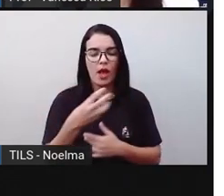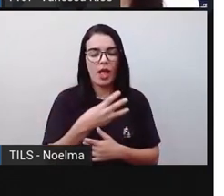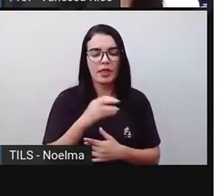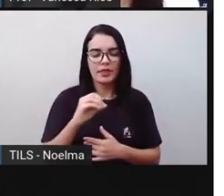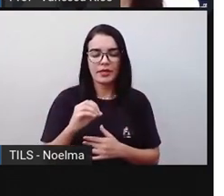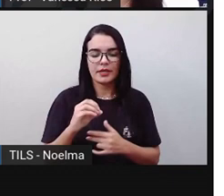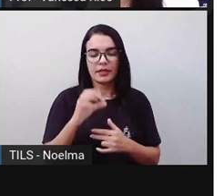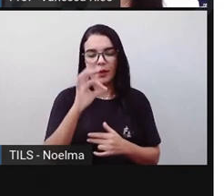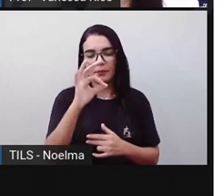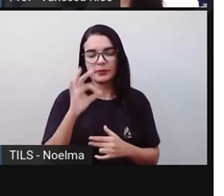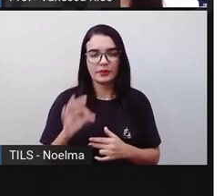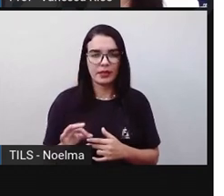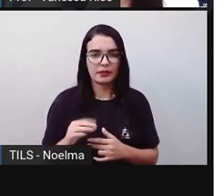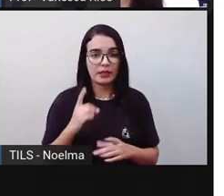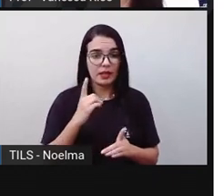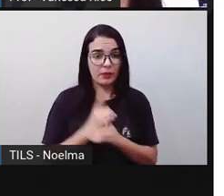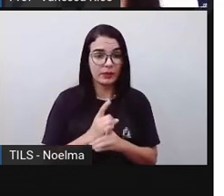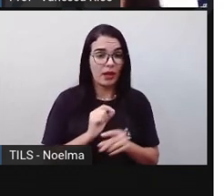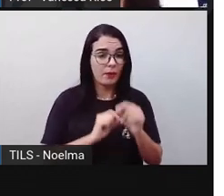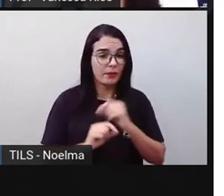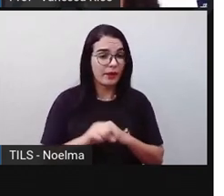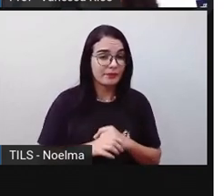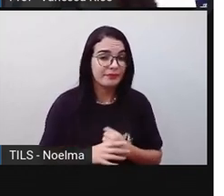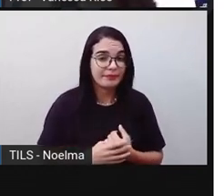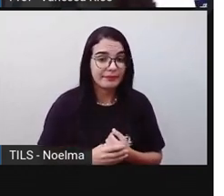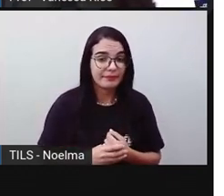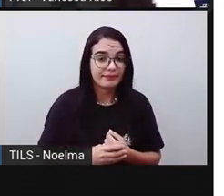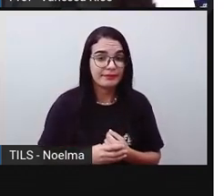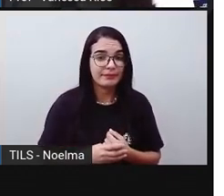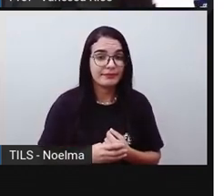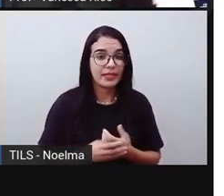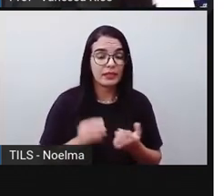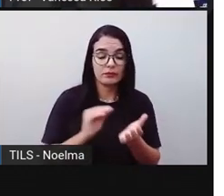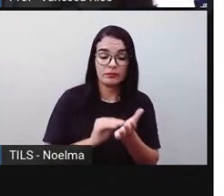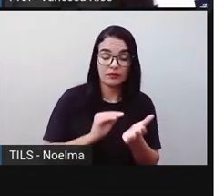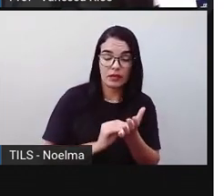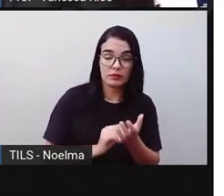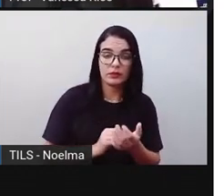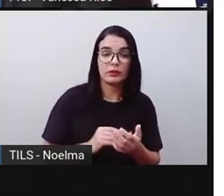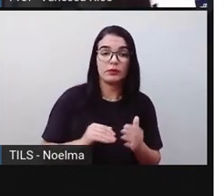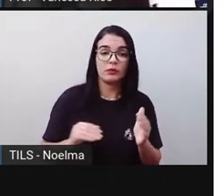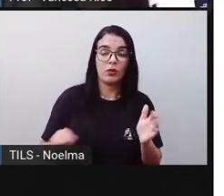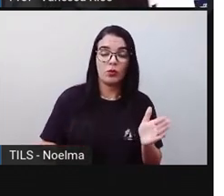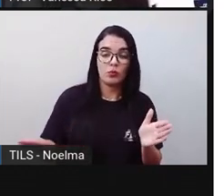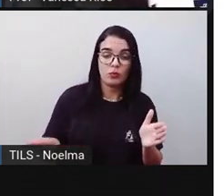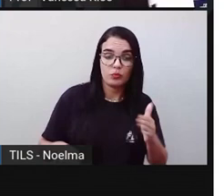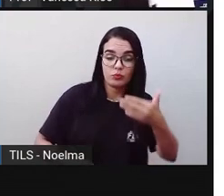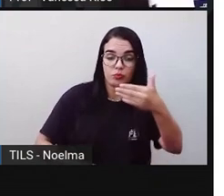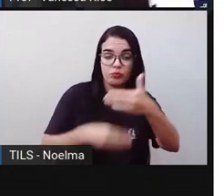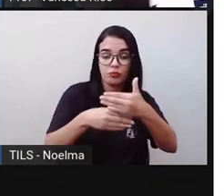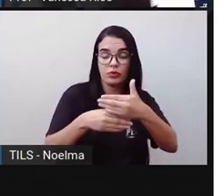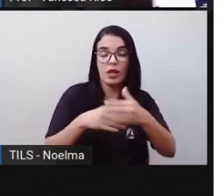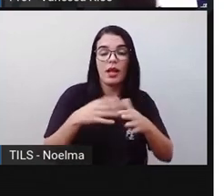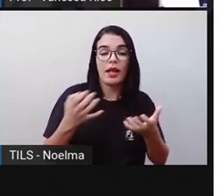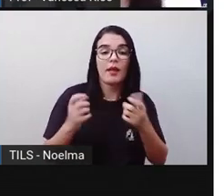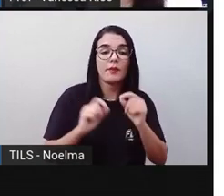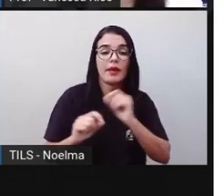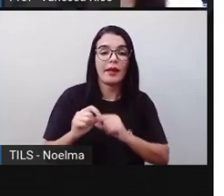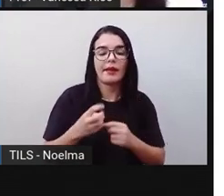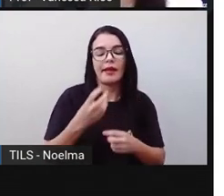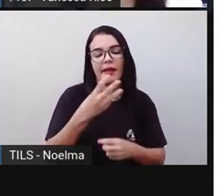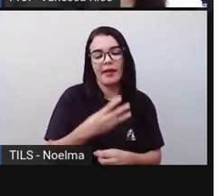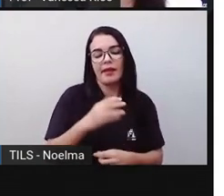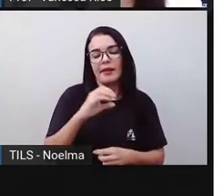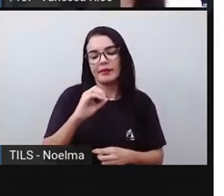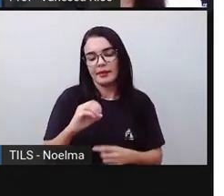Porque se eu encontrei o valor para 70 e agora eu quero encontrar o que falta para completar o 100, eu quero encontrar, então, os 30%. E eu